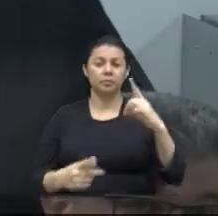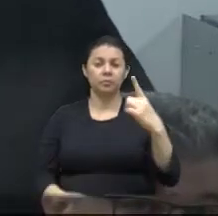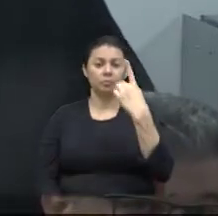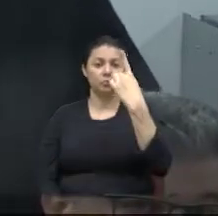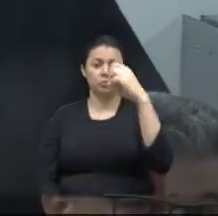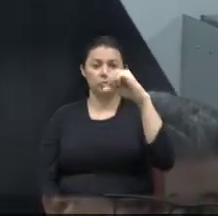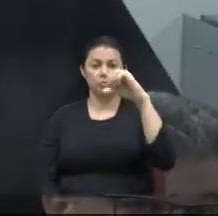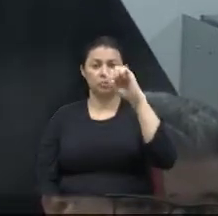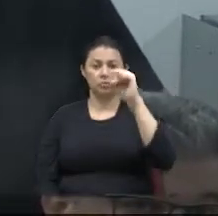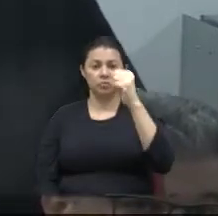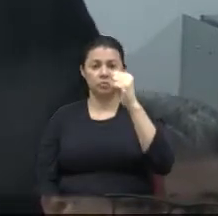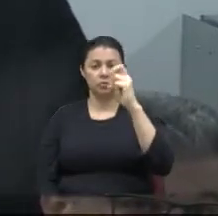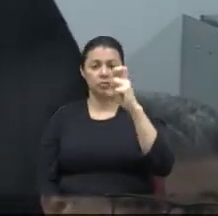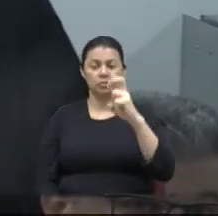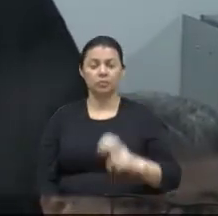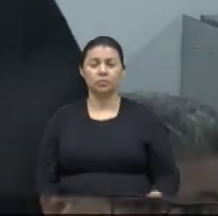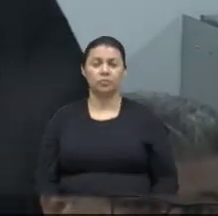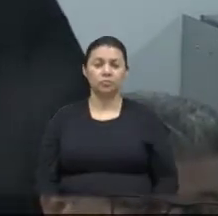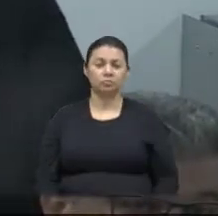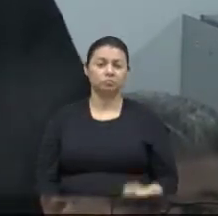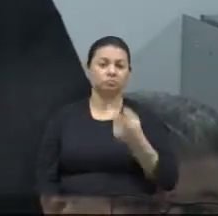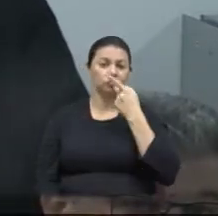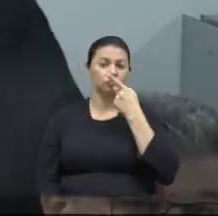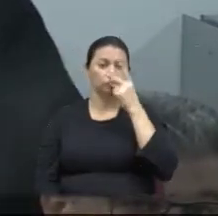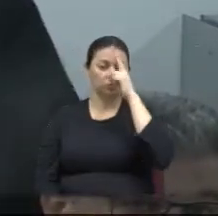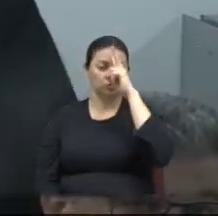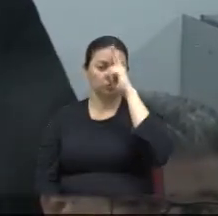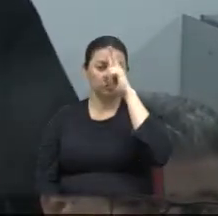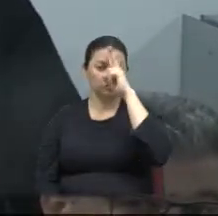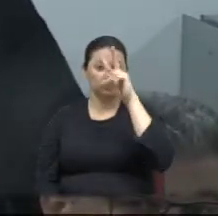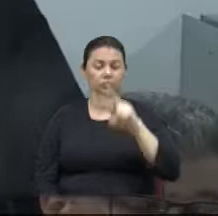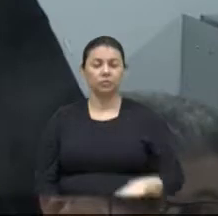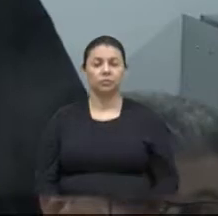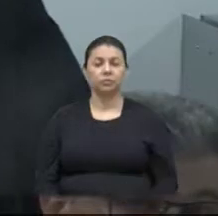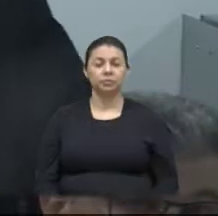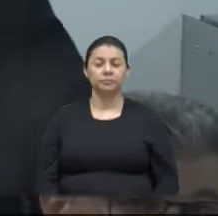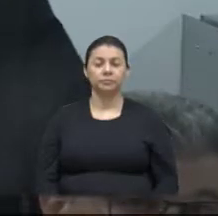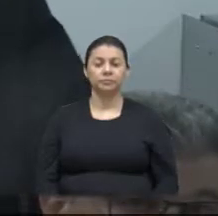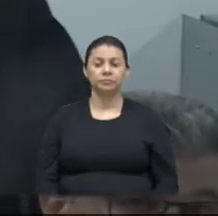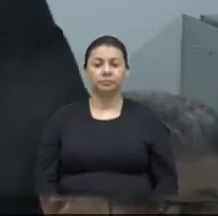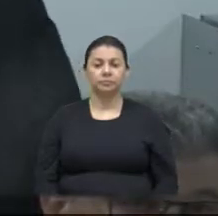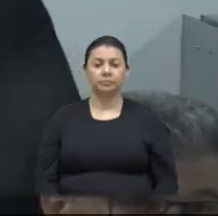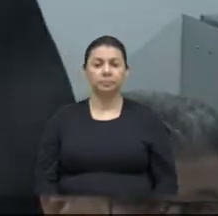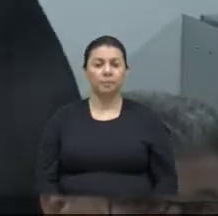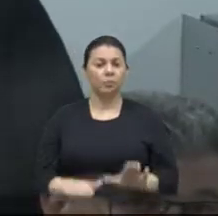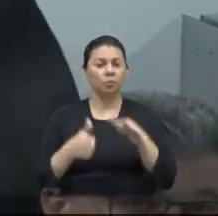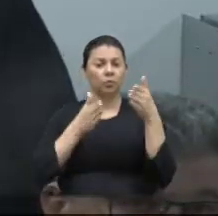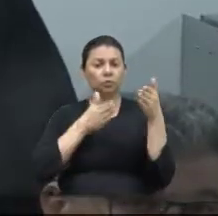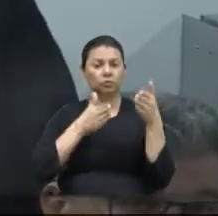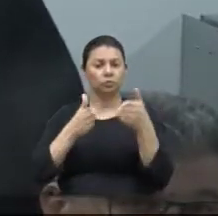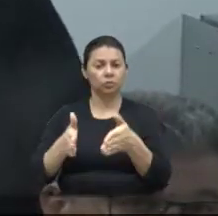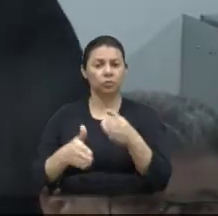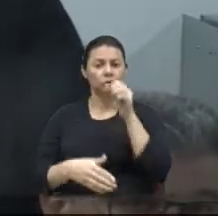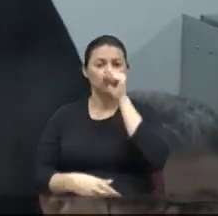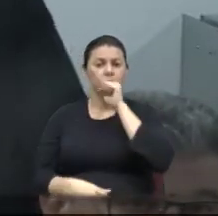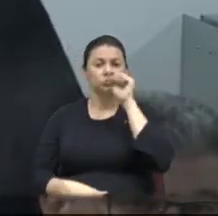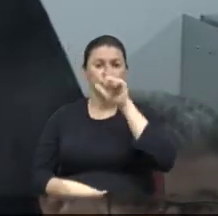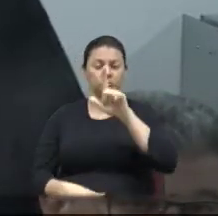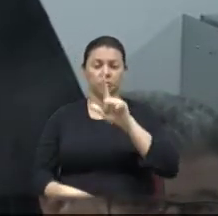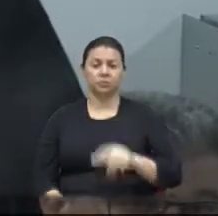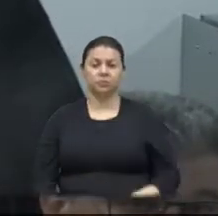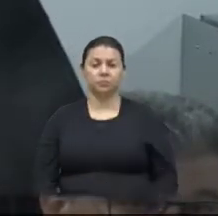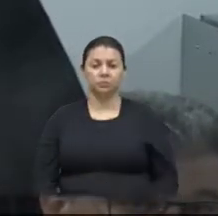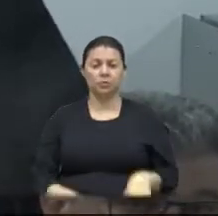vou contar uma história wagner barbosa está o contar uma história quando eu cheguei em 1985 primeira vez de araçatuba